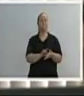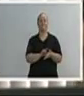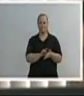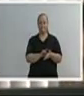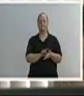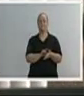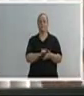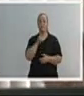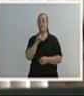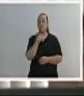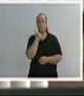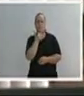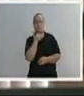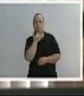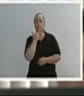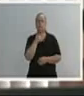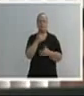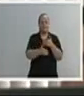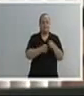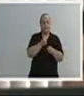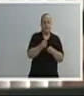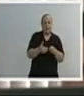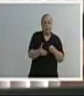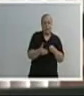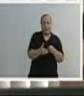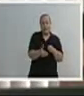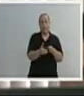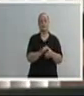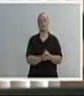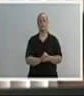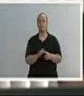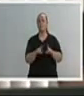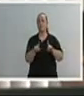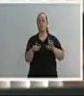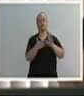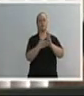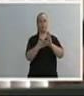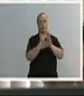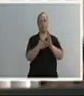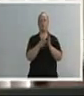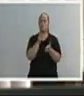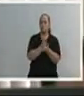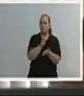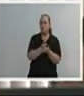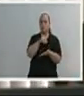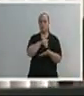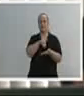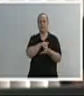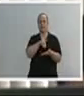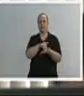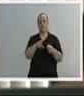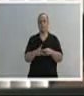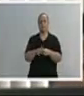puder atender ainda no exercício esse ano, nós temos essa proposta para o secretário de manutenção no sentido de